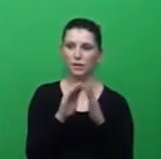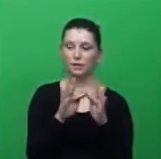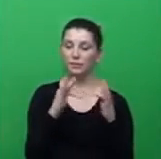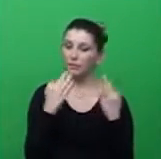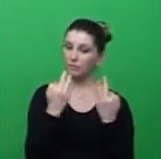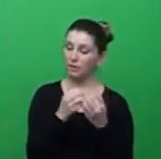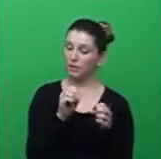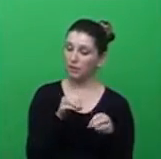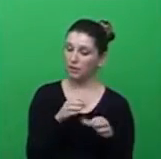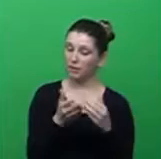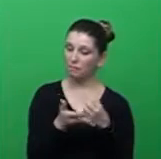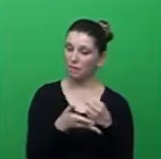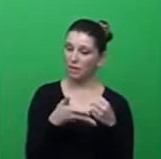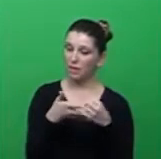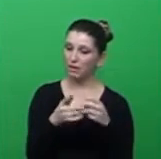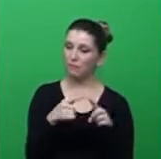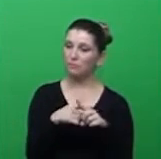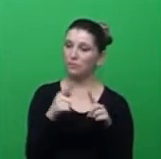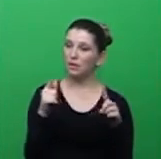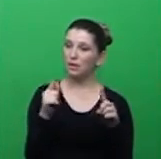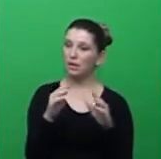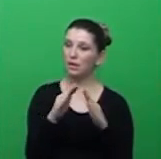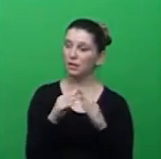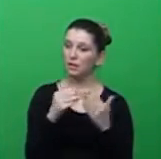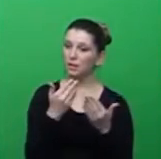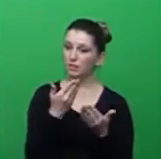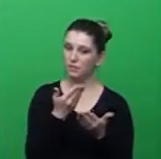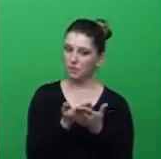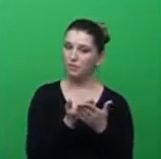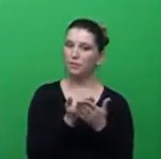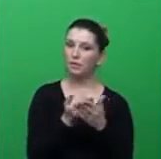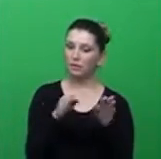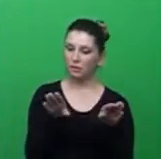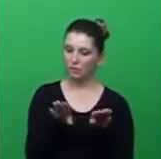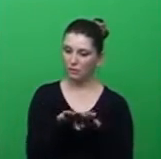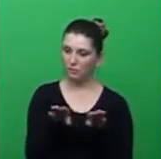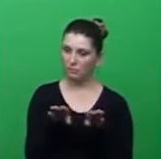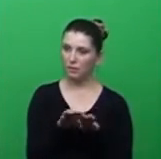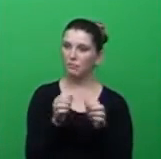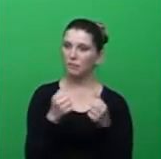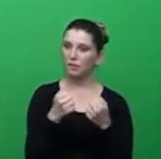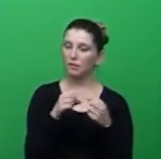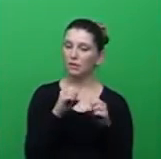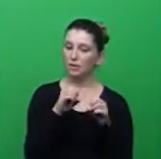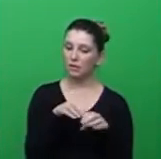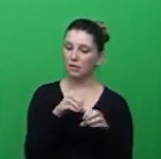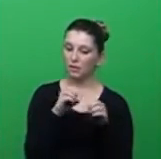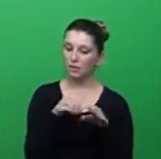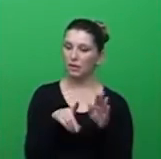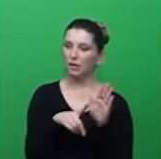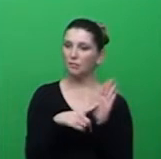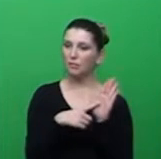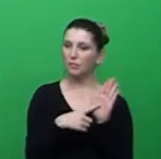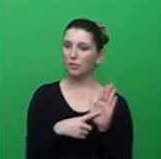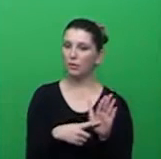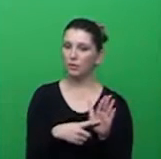base, mas a escola complementa, a escola reforça, a escola mostra a questão do